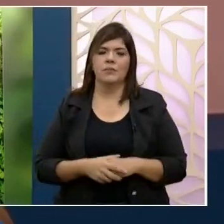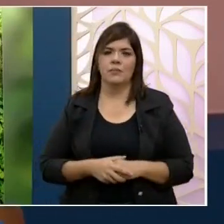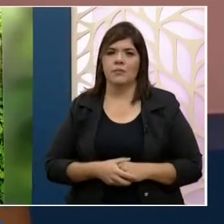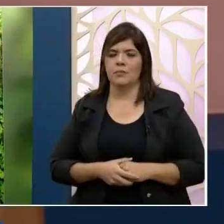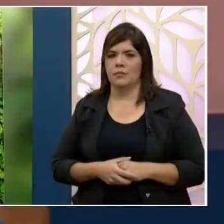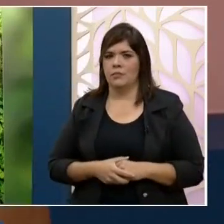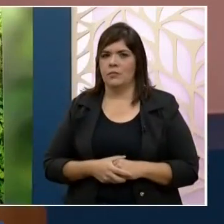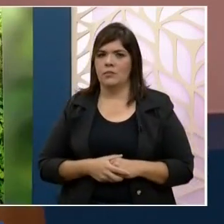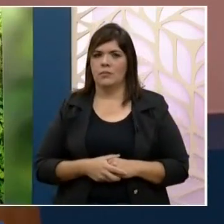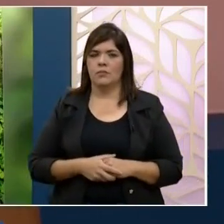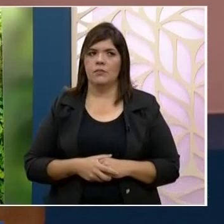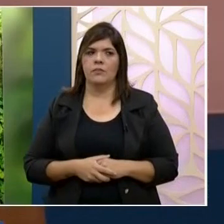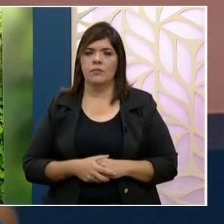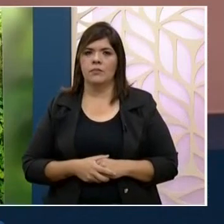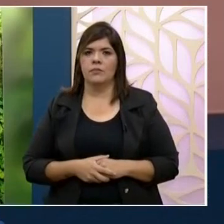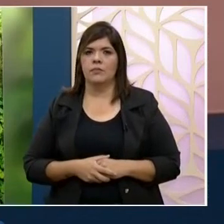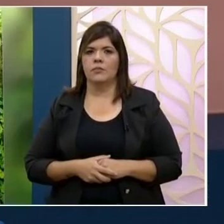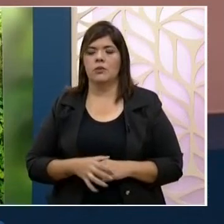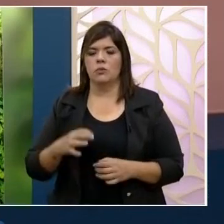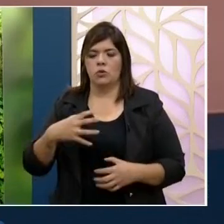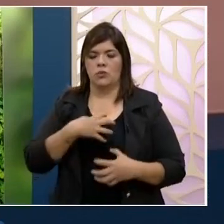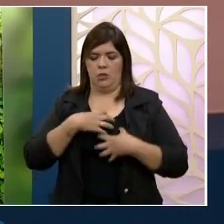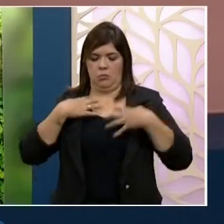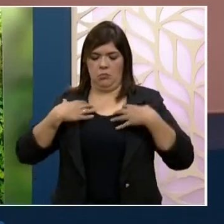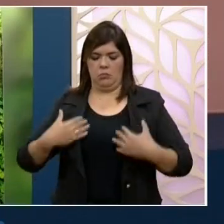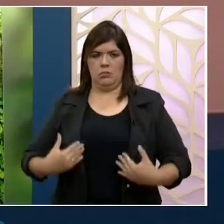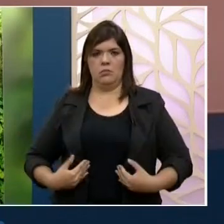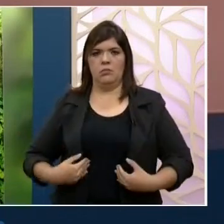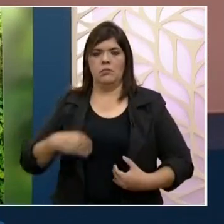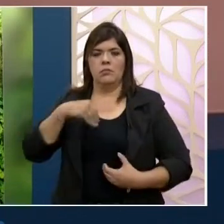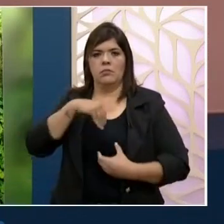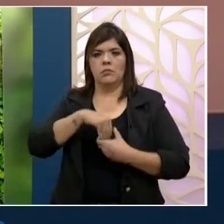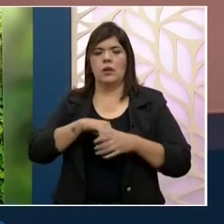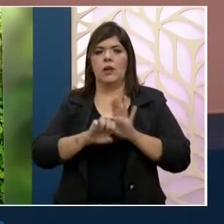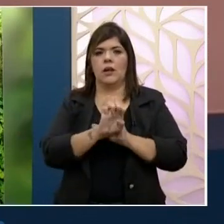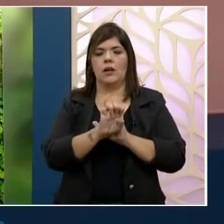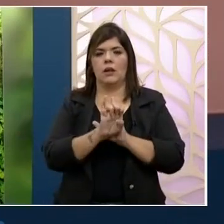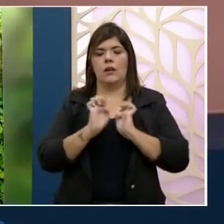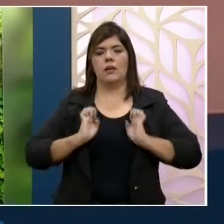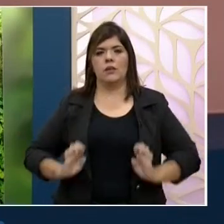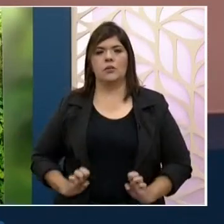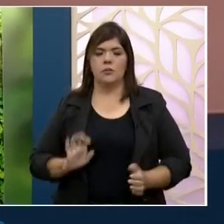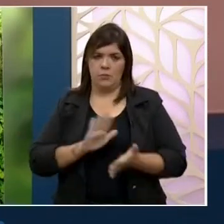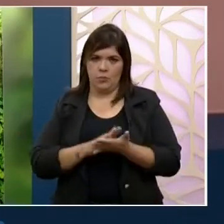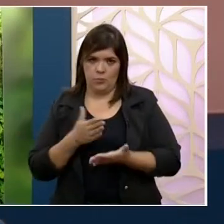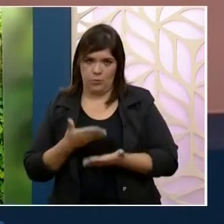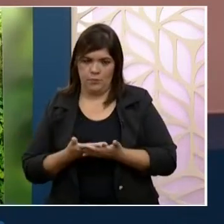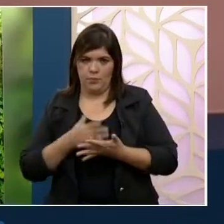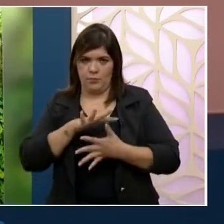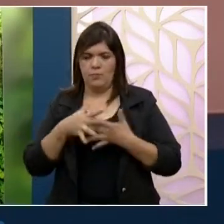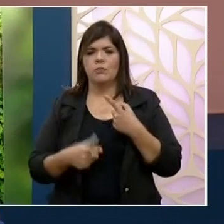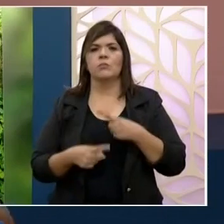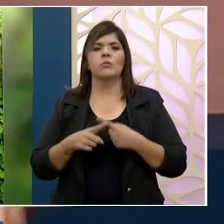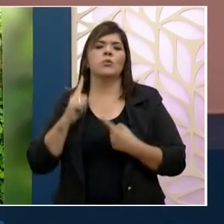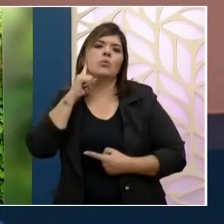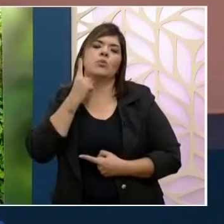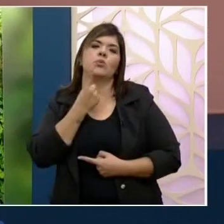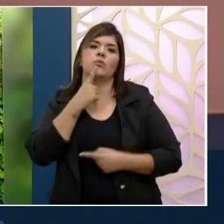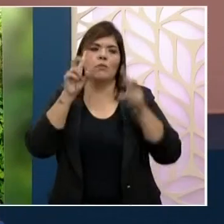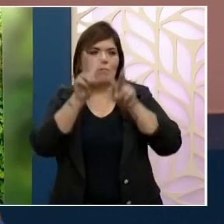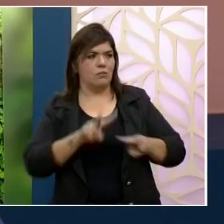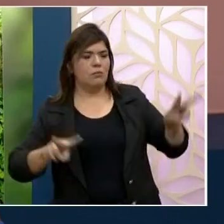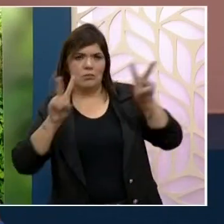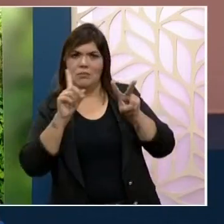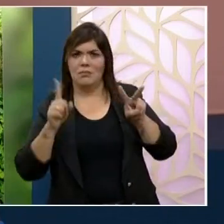E essa questão da compostura está dentro do próprio código de ética do tradutor e intérprete de Libras, porque o surdo, ele é totalmente